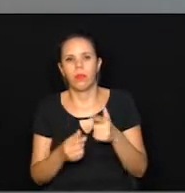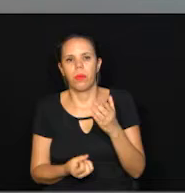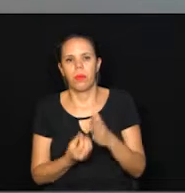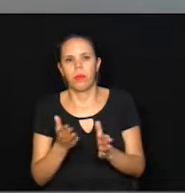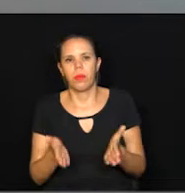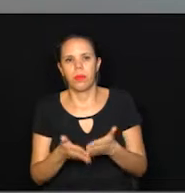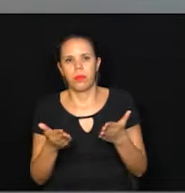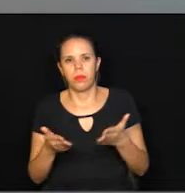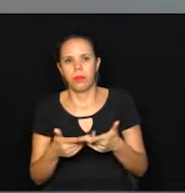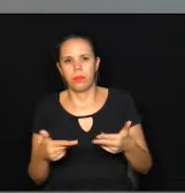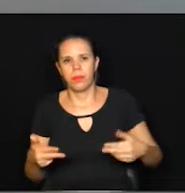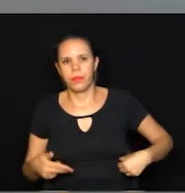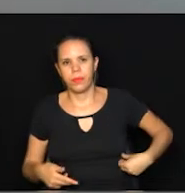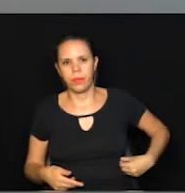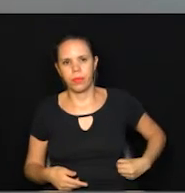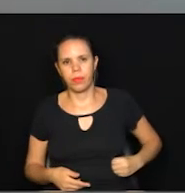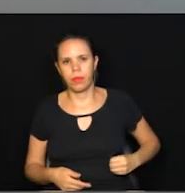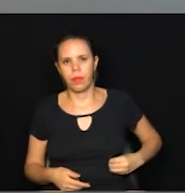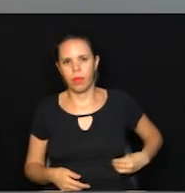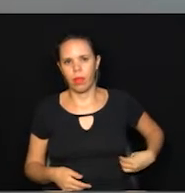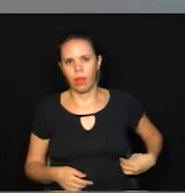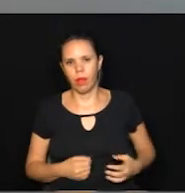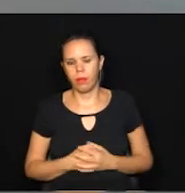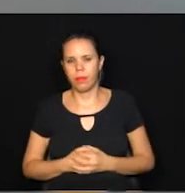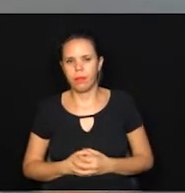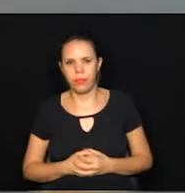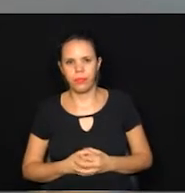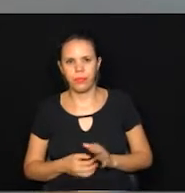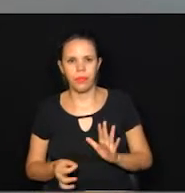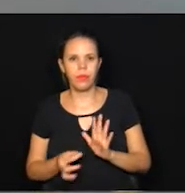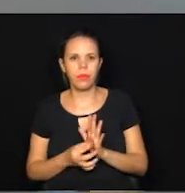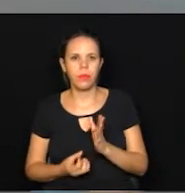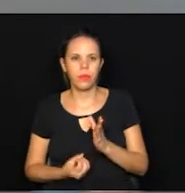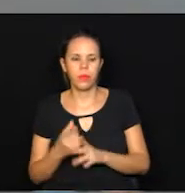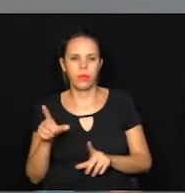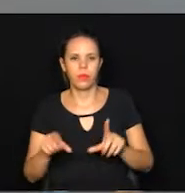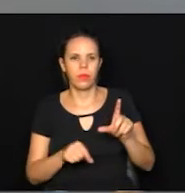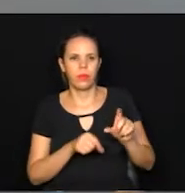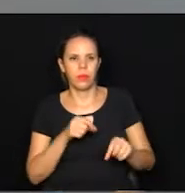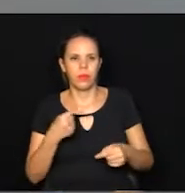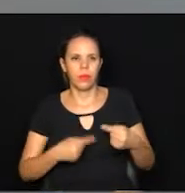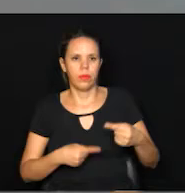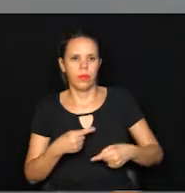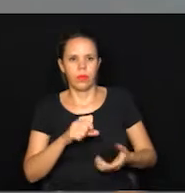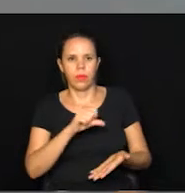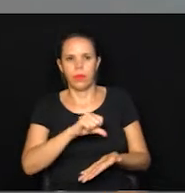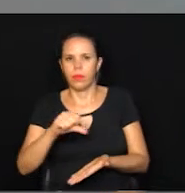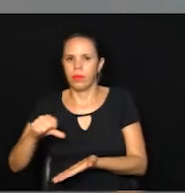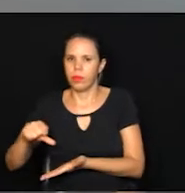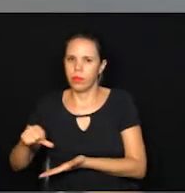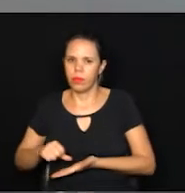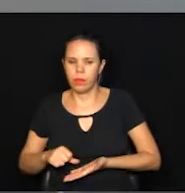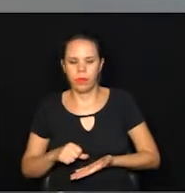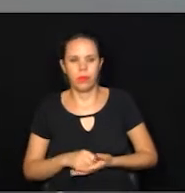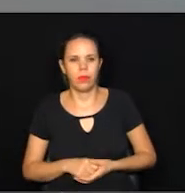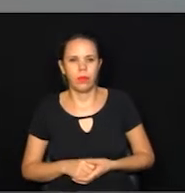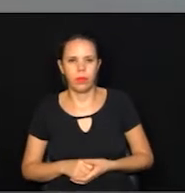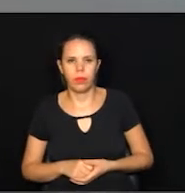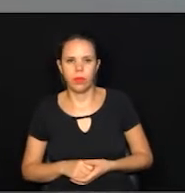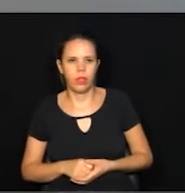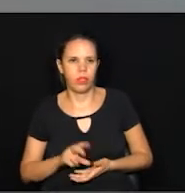A vulnerabilidade, ela, do ponto de vista de opção política do território, ela nunca é